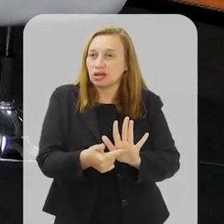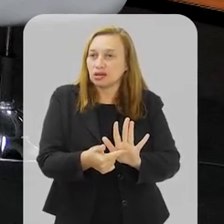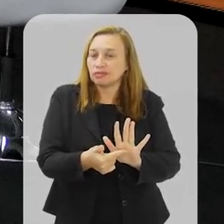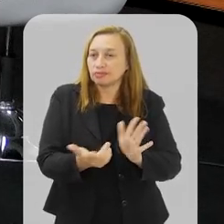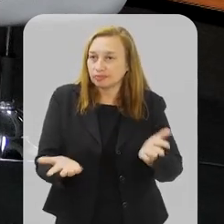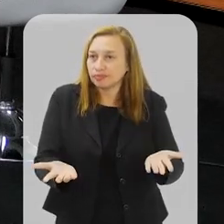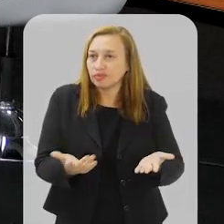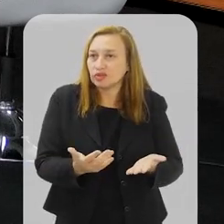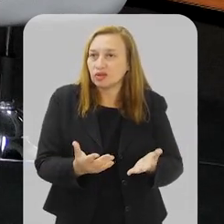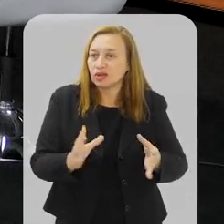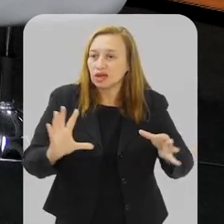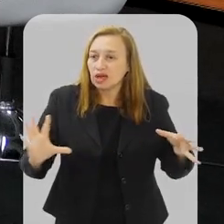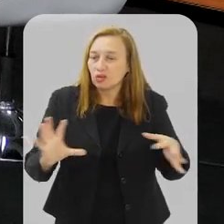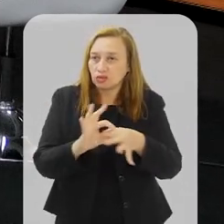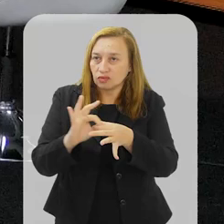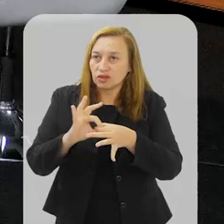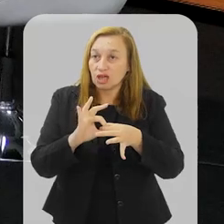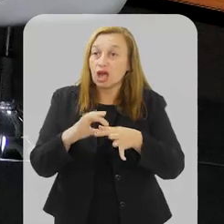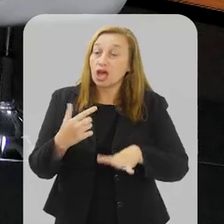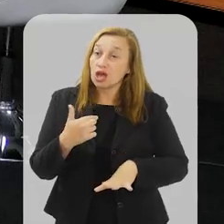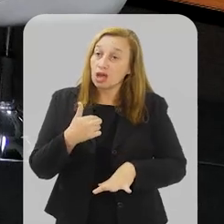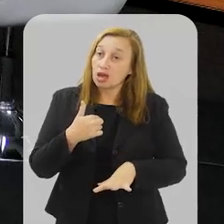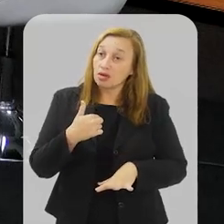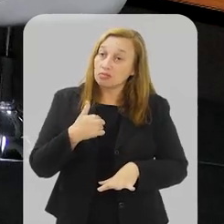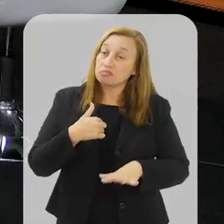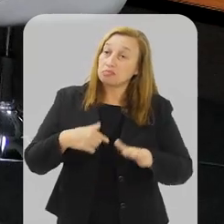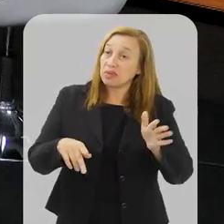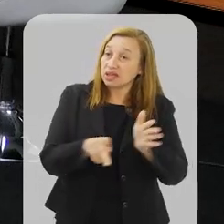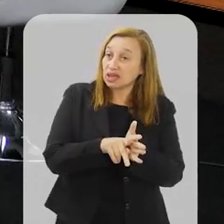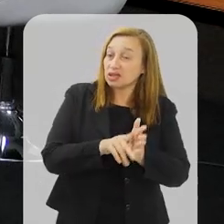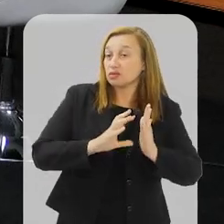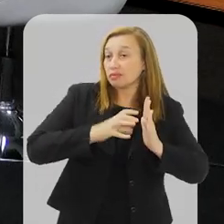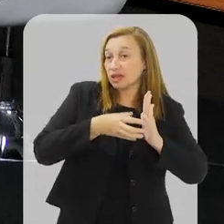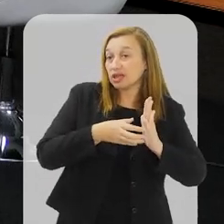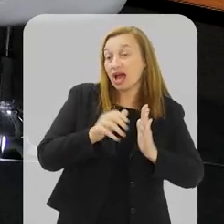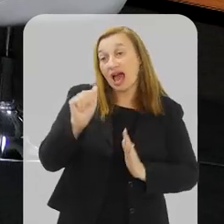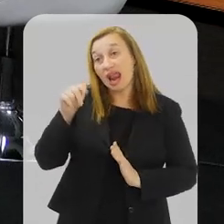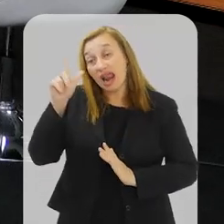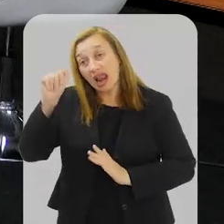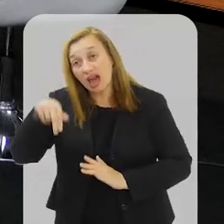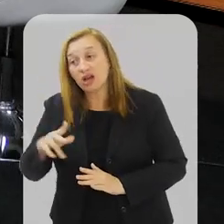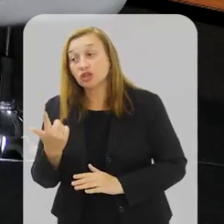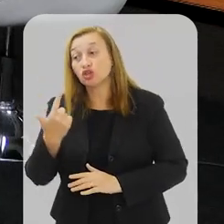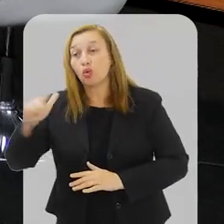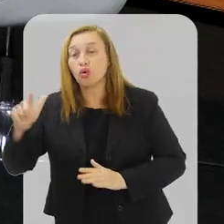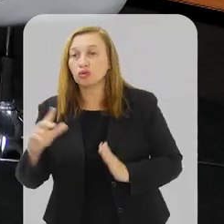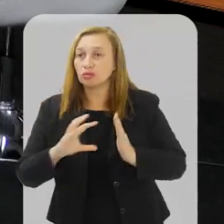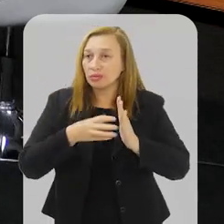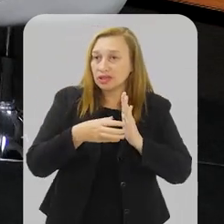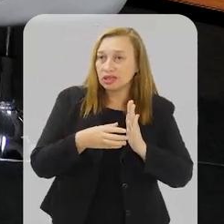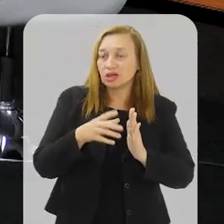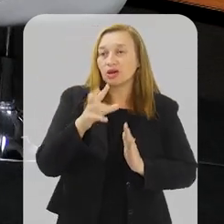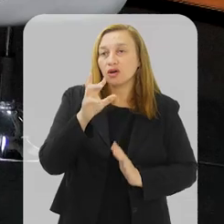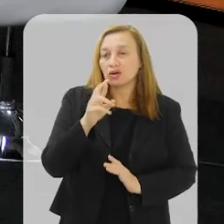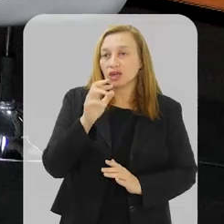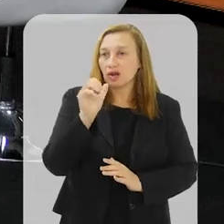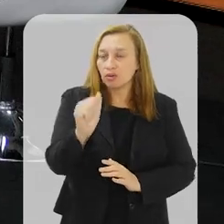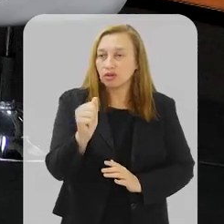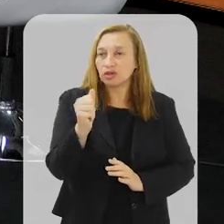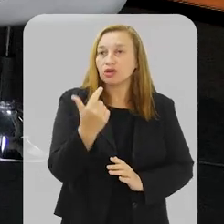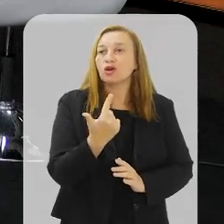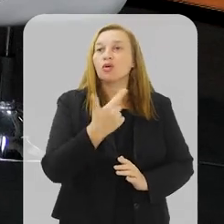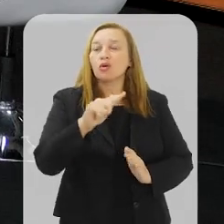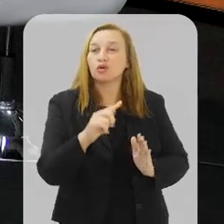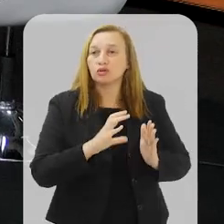mostrar eu e essa unificação eu sou de um partido o Alan Lopes é de outro partido O Rodrigo amorinha é de outro